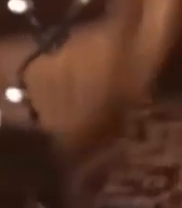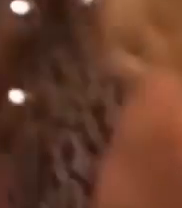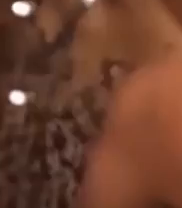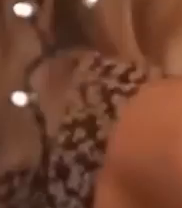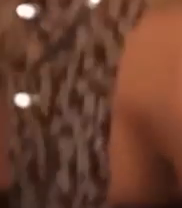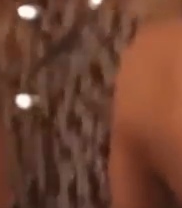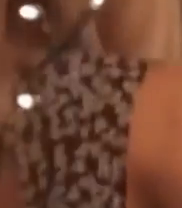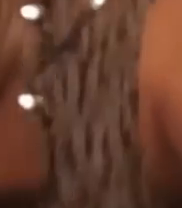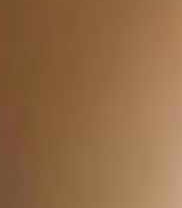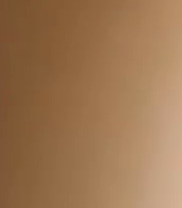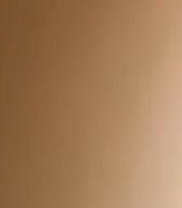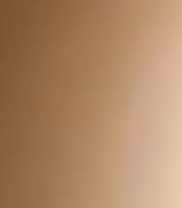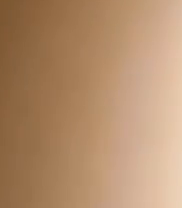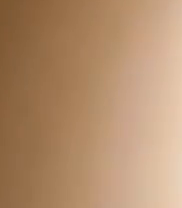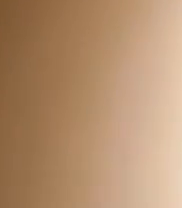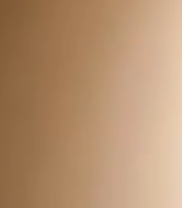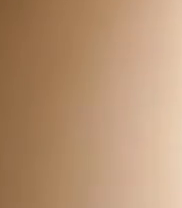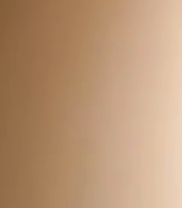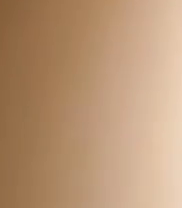Música